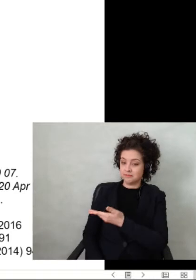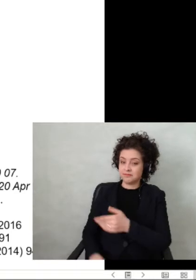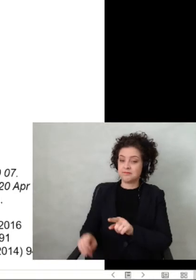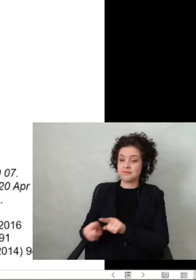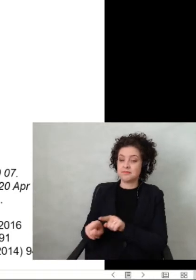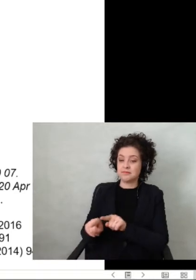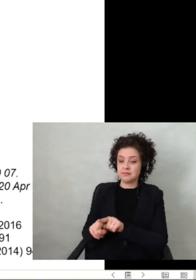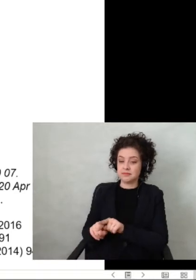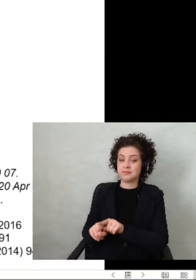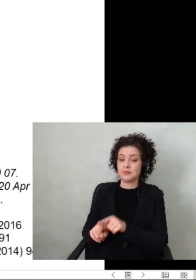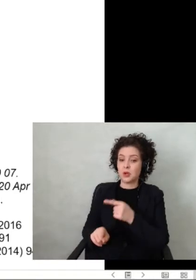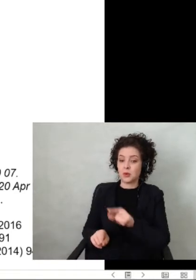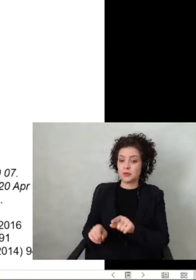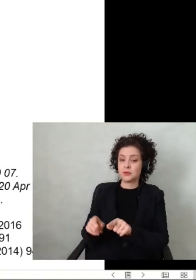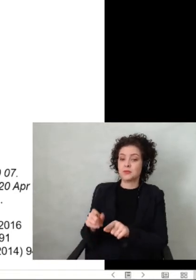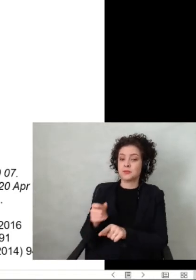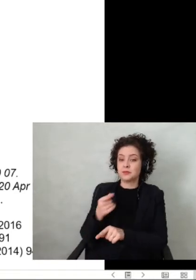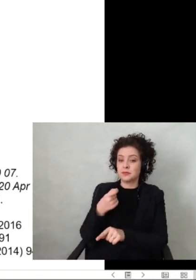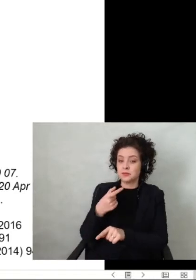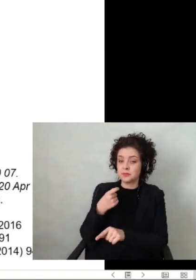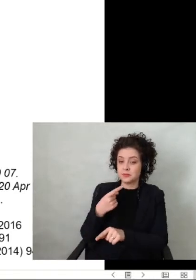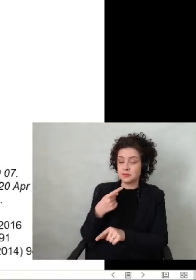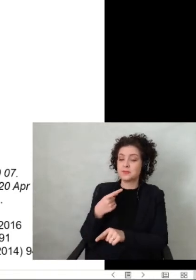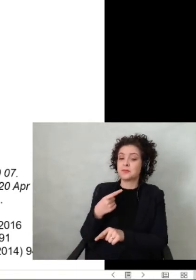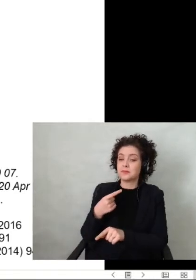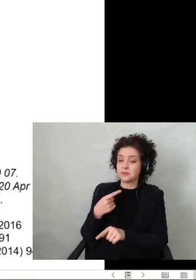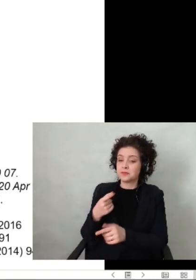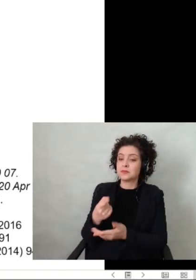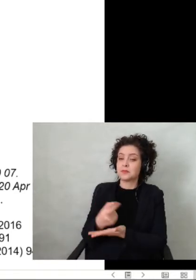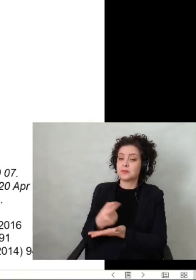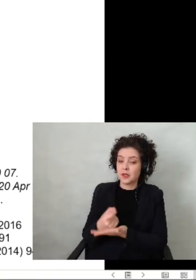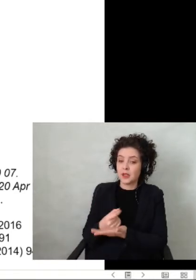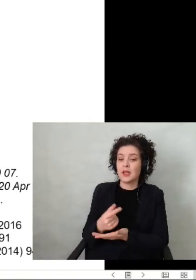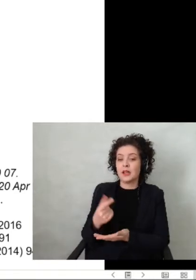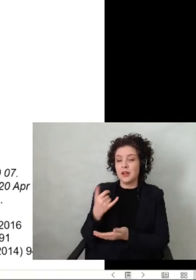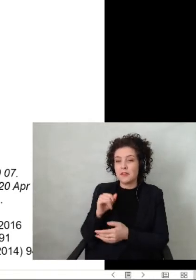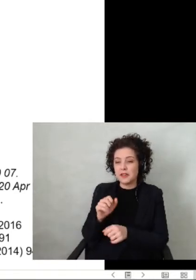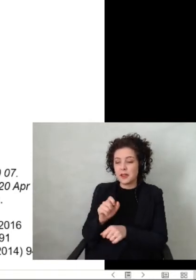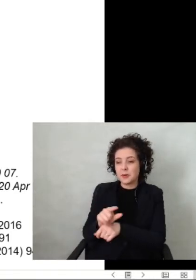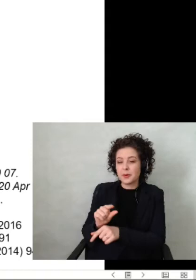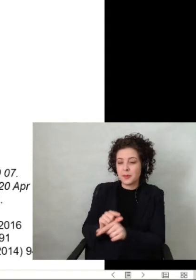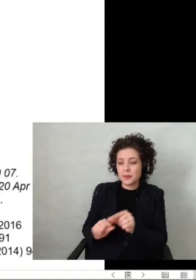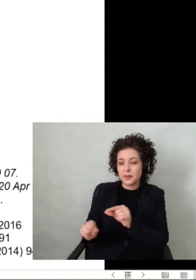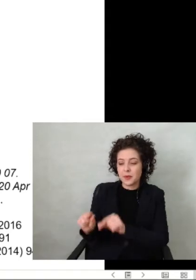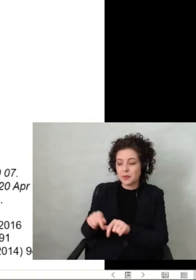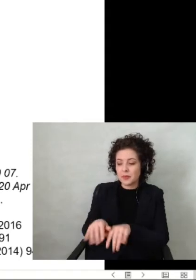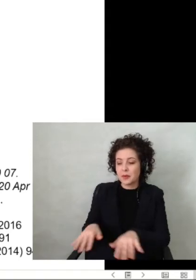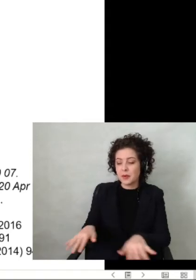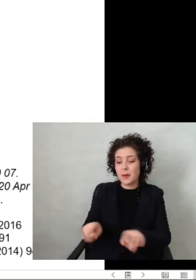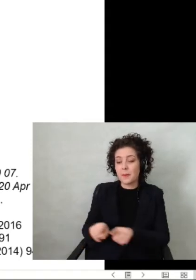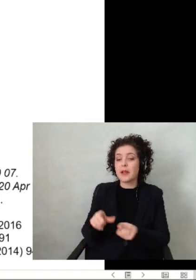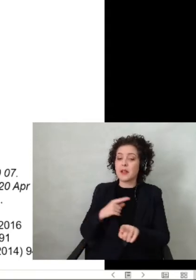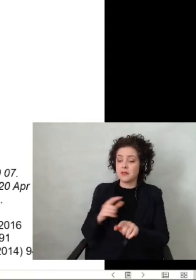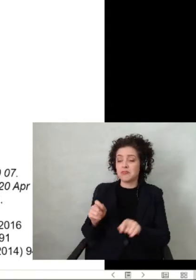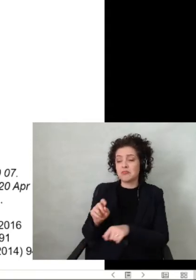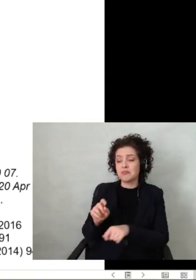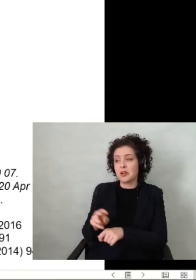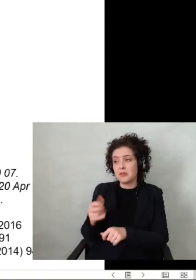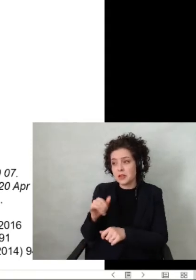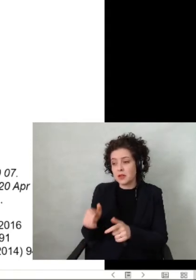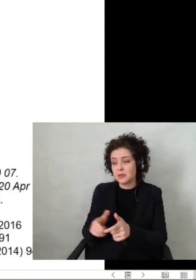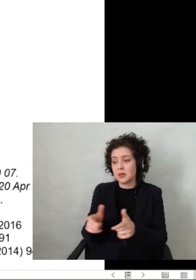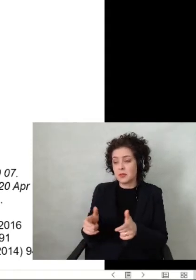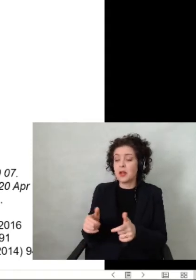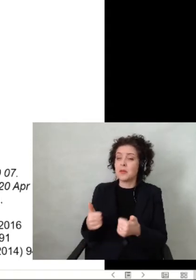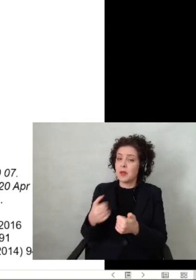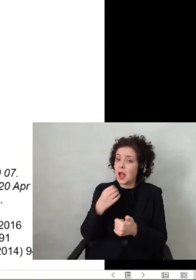de ação ampla. Claro, ele é um antiparasitário, mas ele tem um efeito antiviral com ação ampla e também a